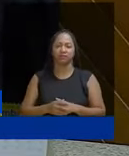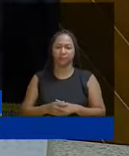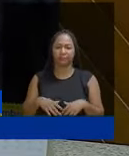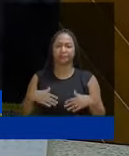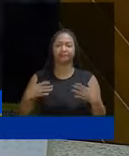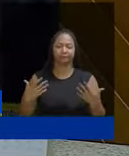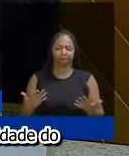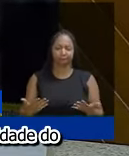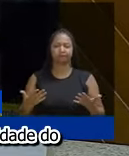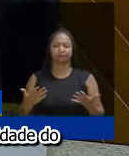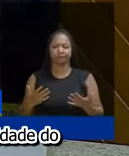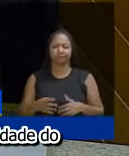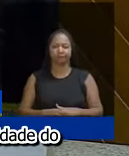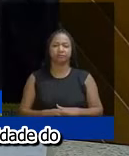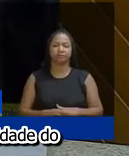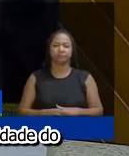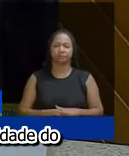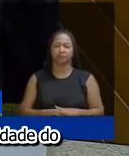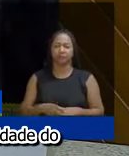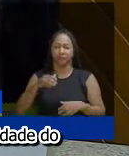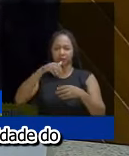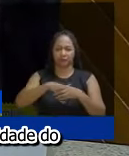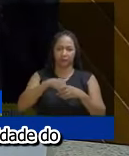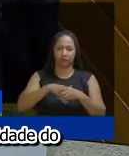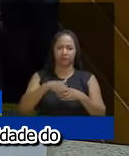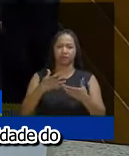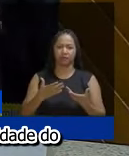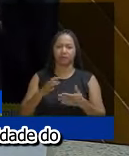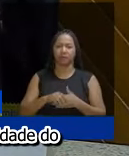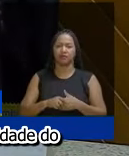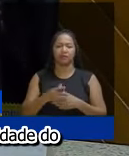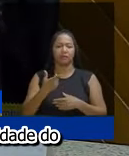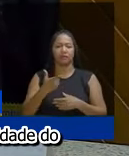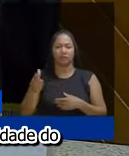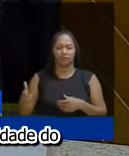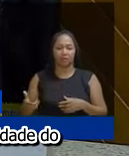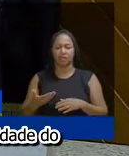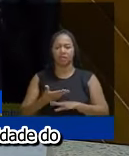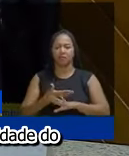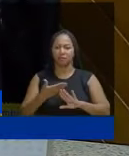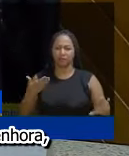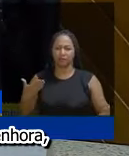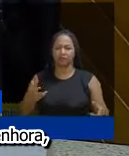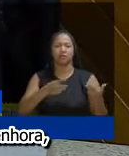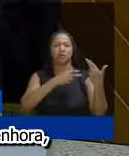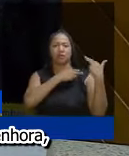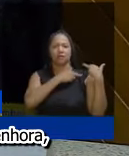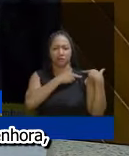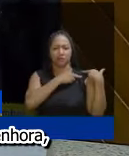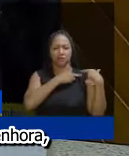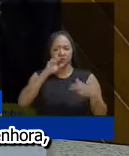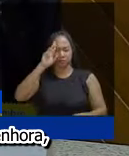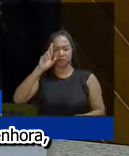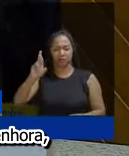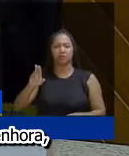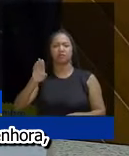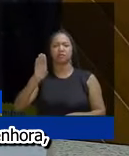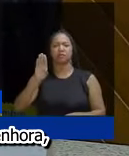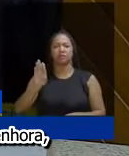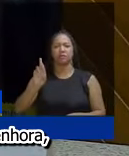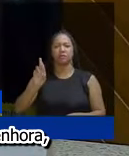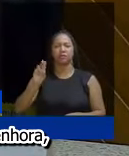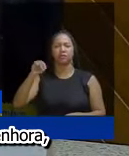Assim, continua no voto, não há como afastar a responsabilidade do senhor Bruno Manuel